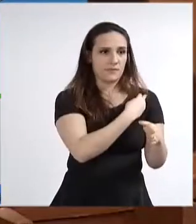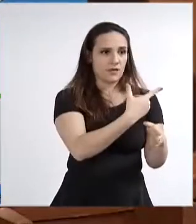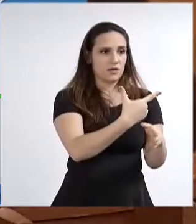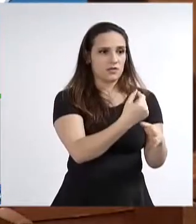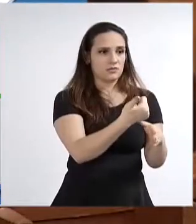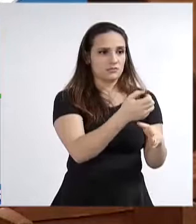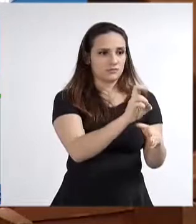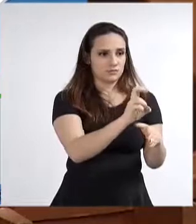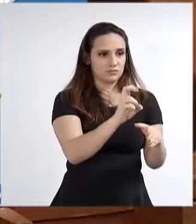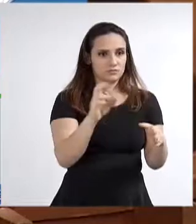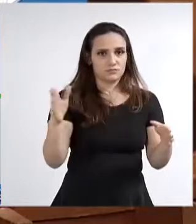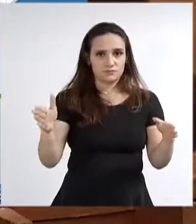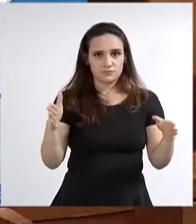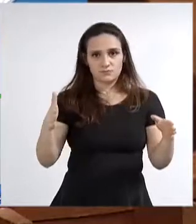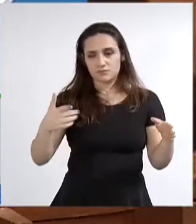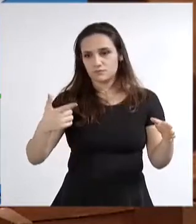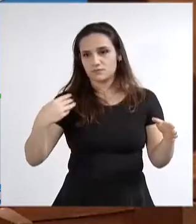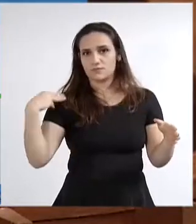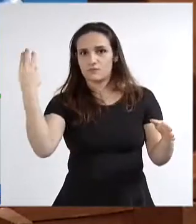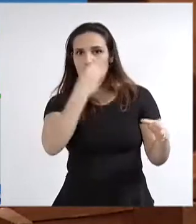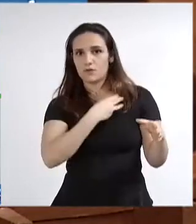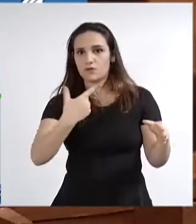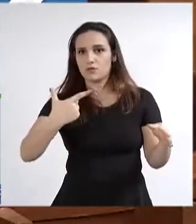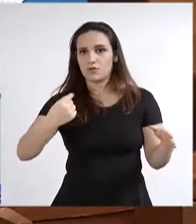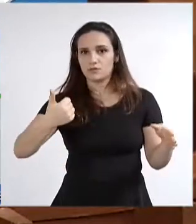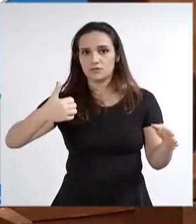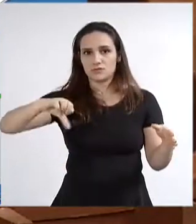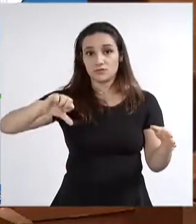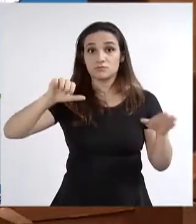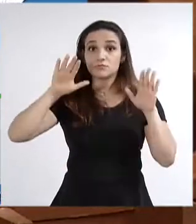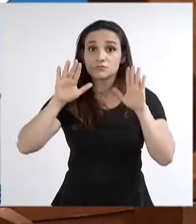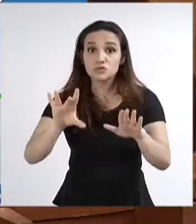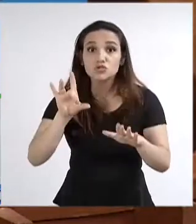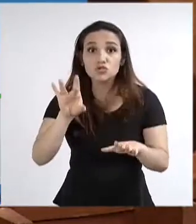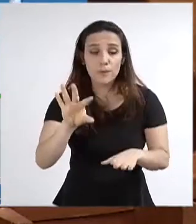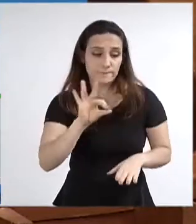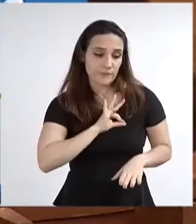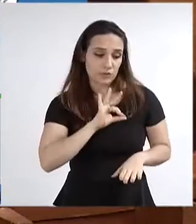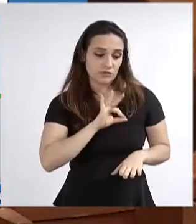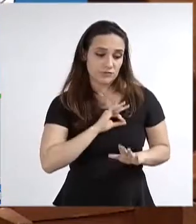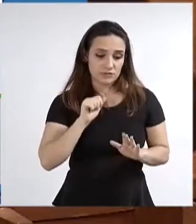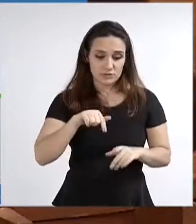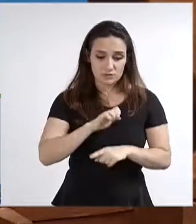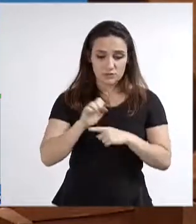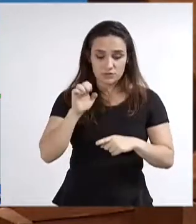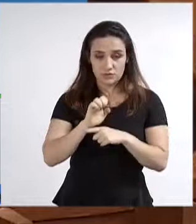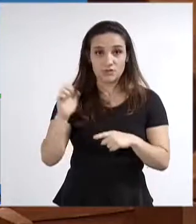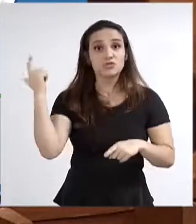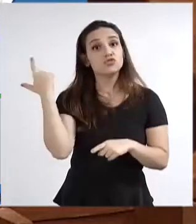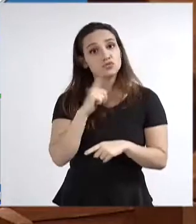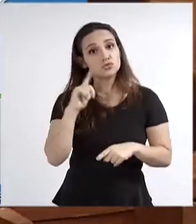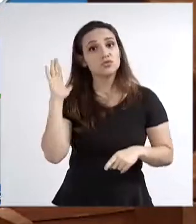maio de 2019, só as forças policiais estaduais já apreenderam